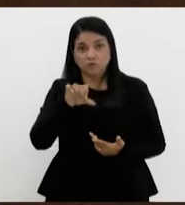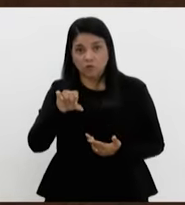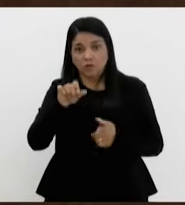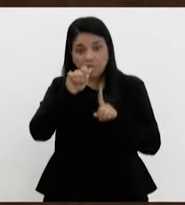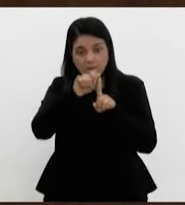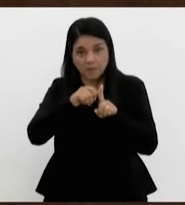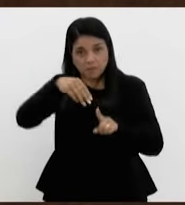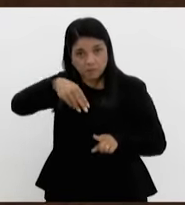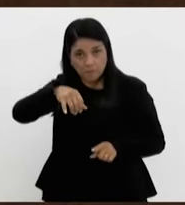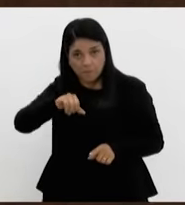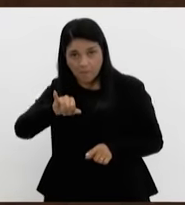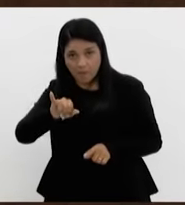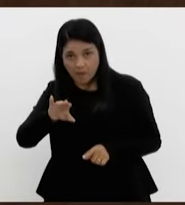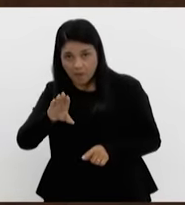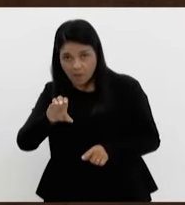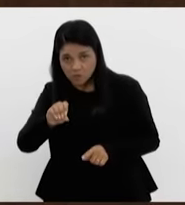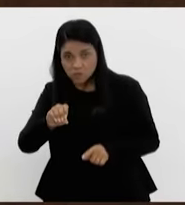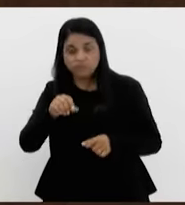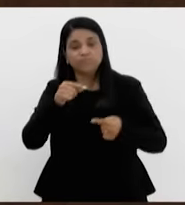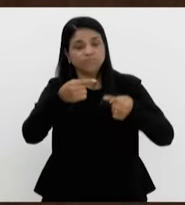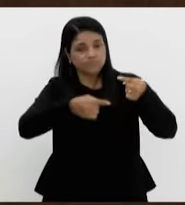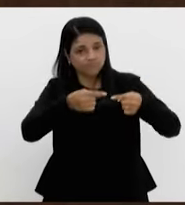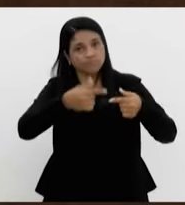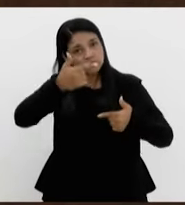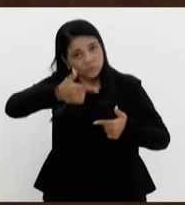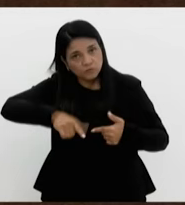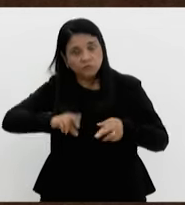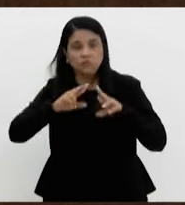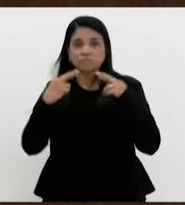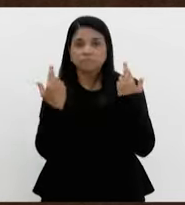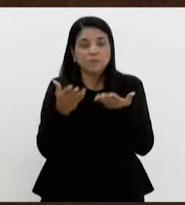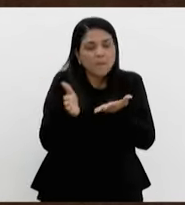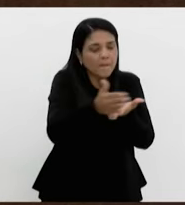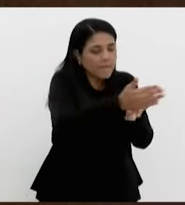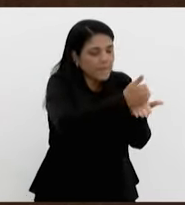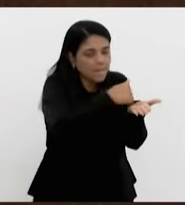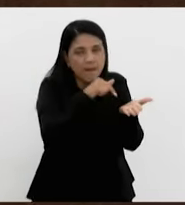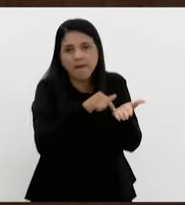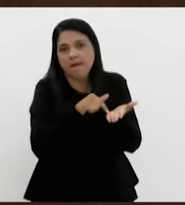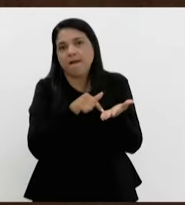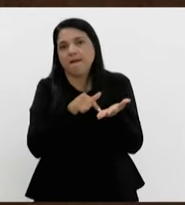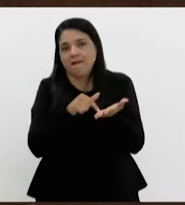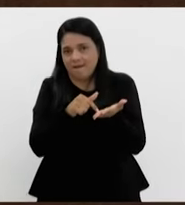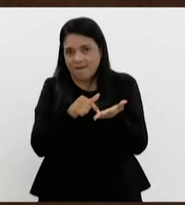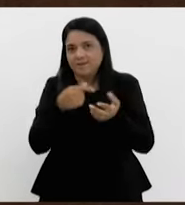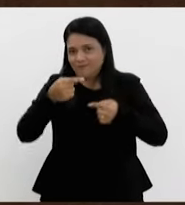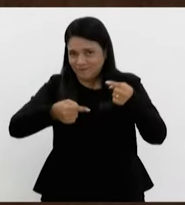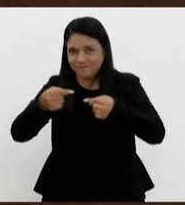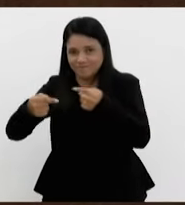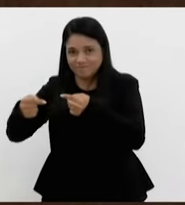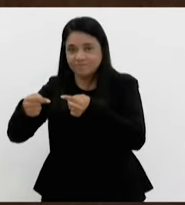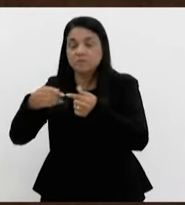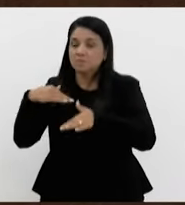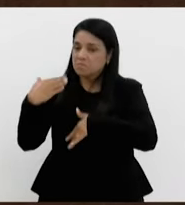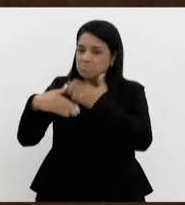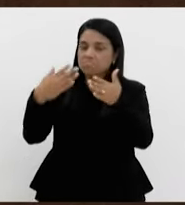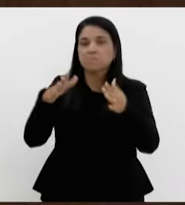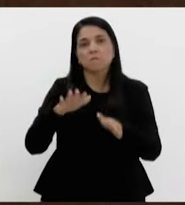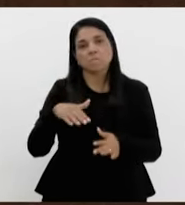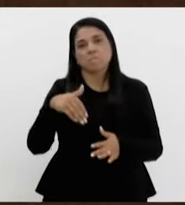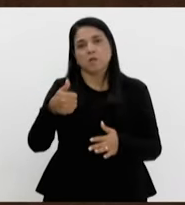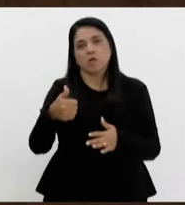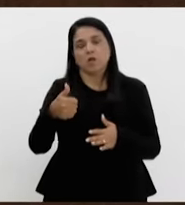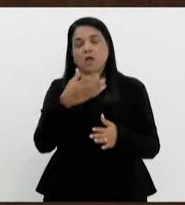de fazermos uma ampla discussão à luz dos dados para que a gente possa avançar nesse problema e virar